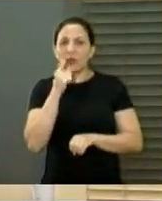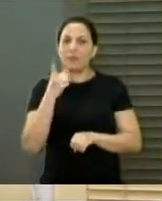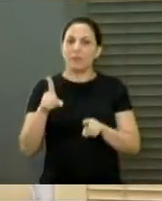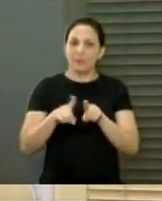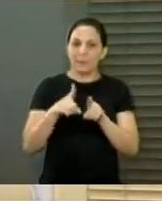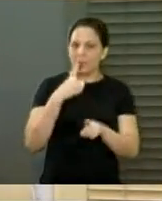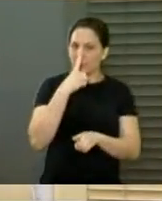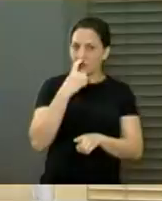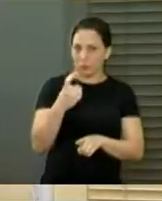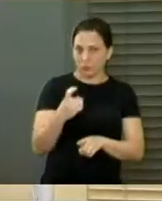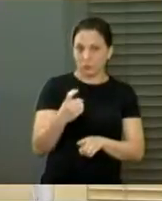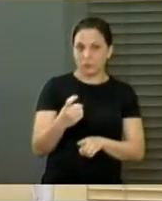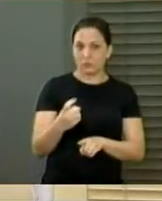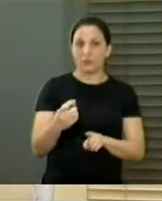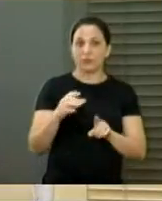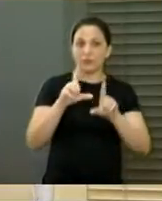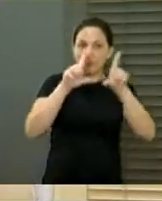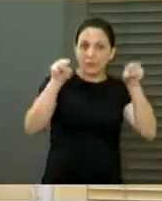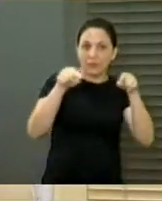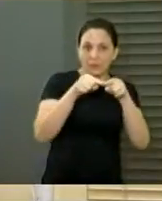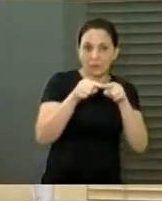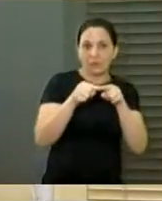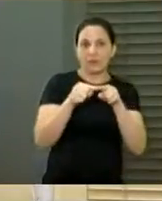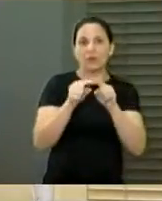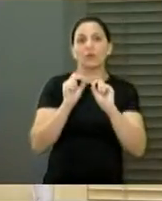mesmos, alertando que